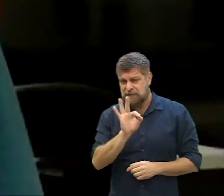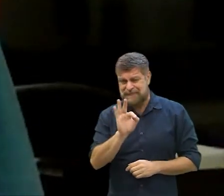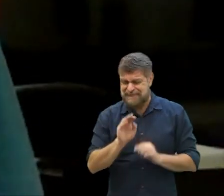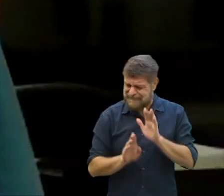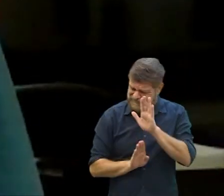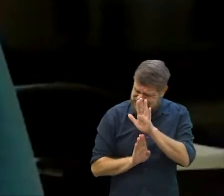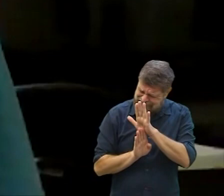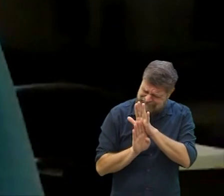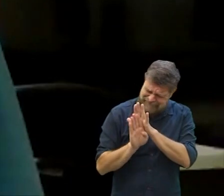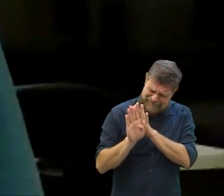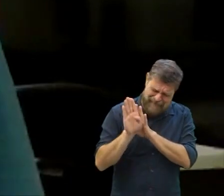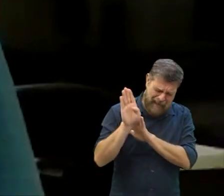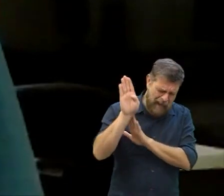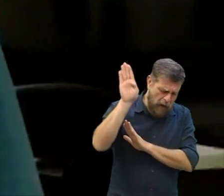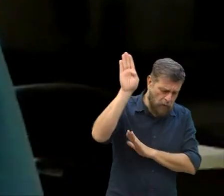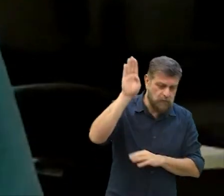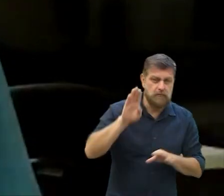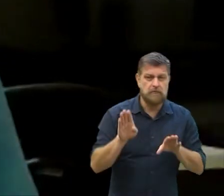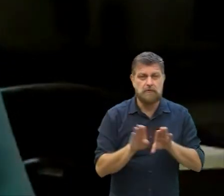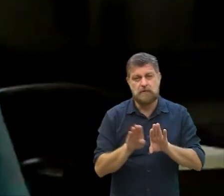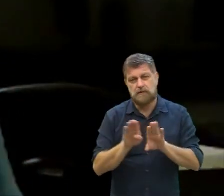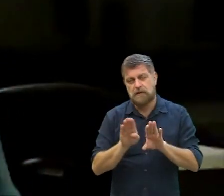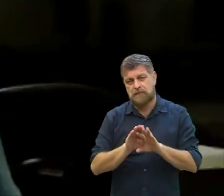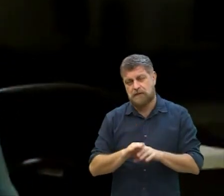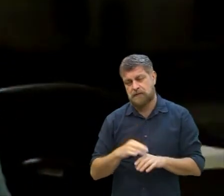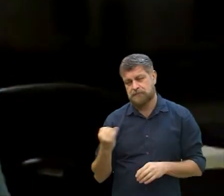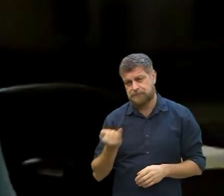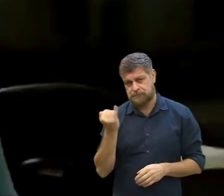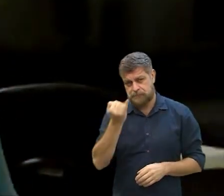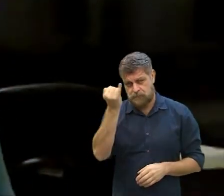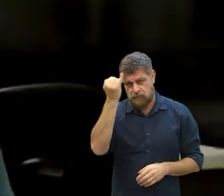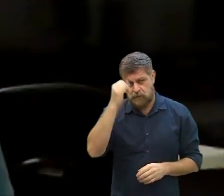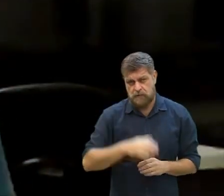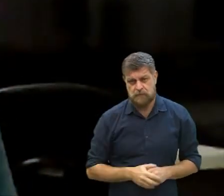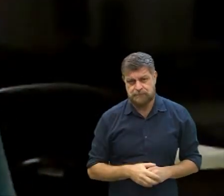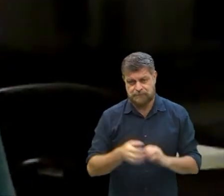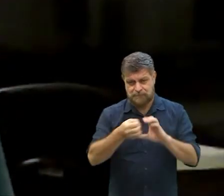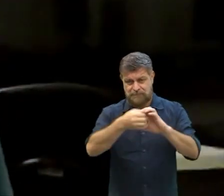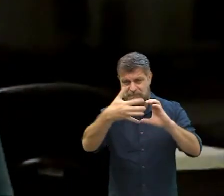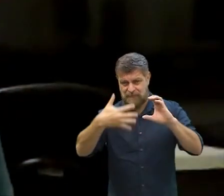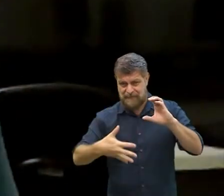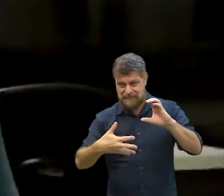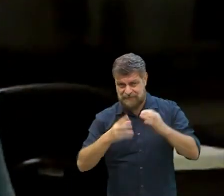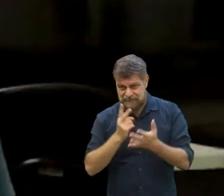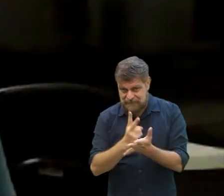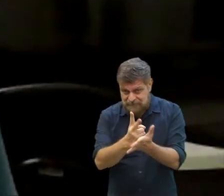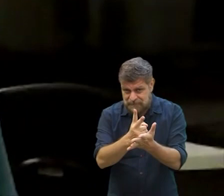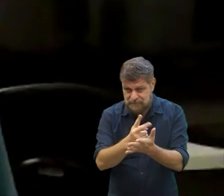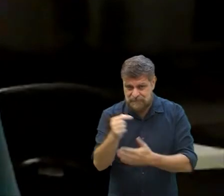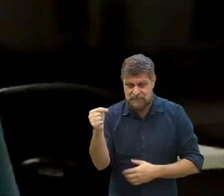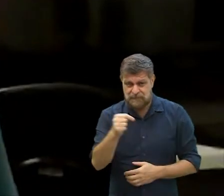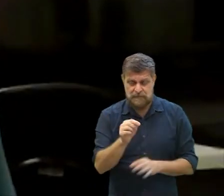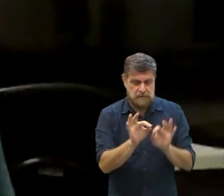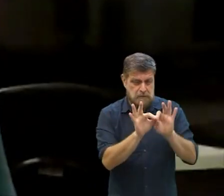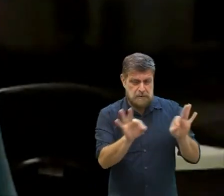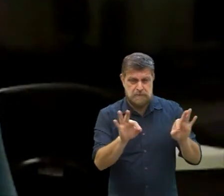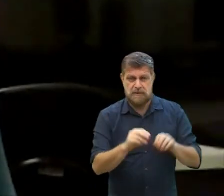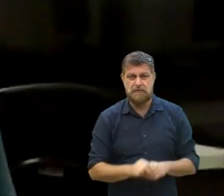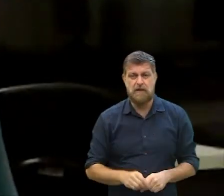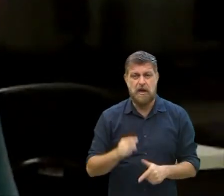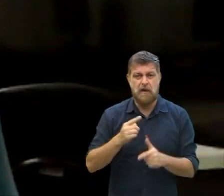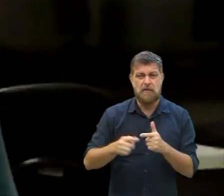índice alto. E outro detalhe também que é muito importante, nem sempre isso está caracterizado como